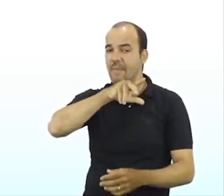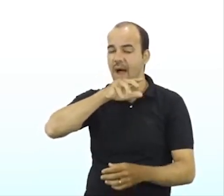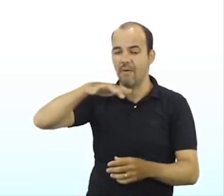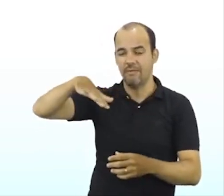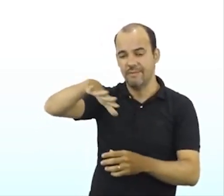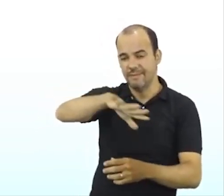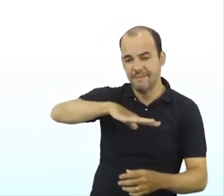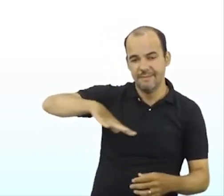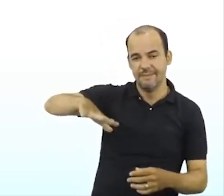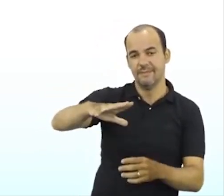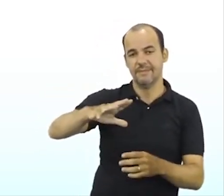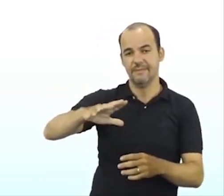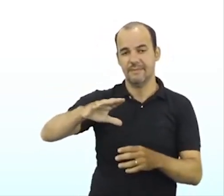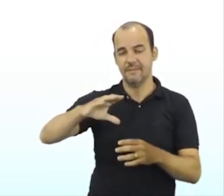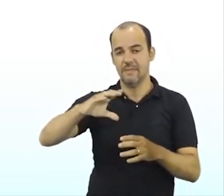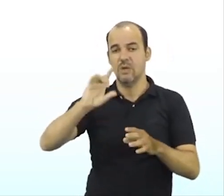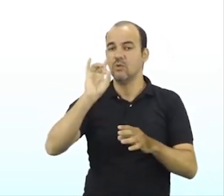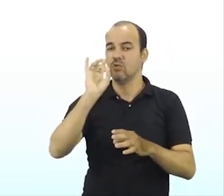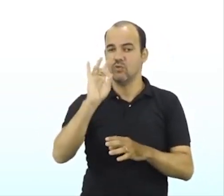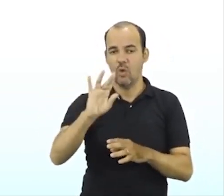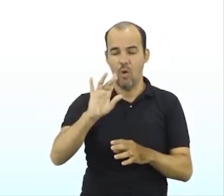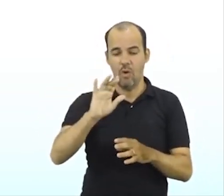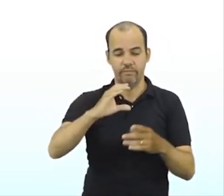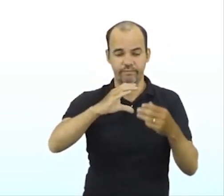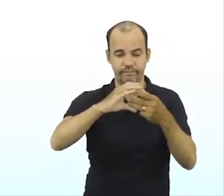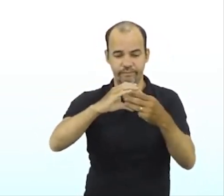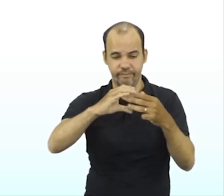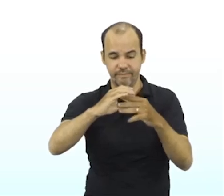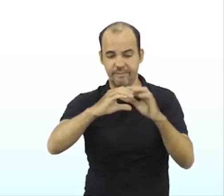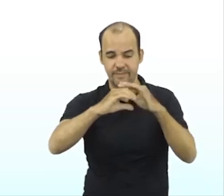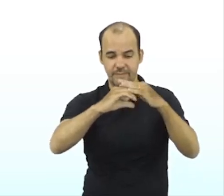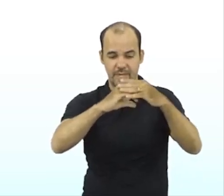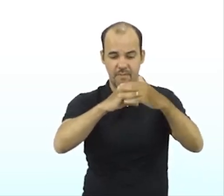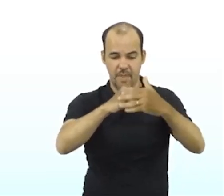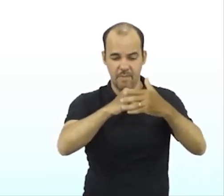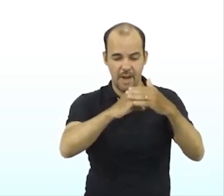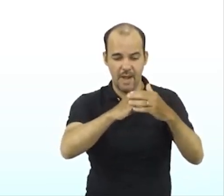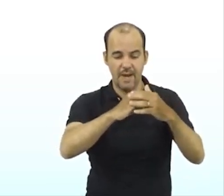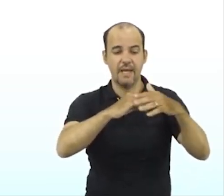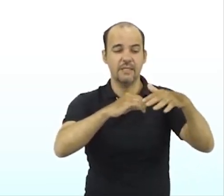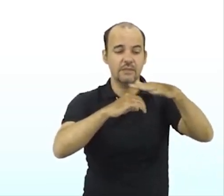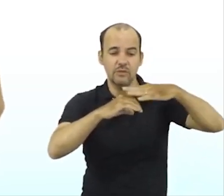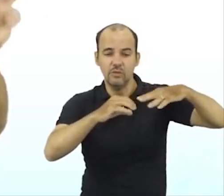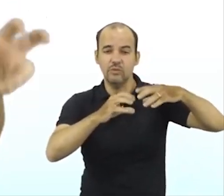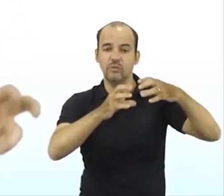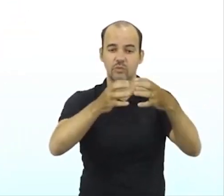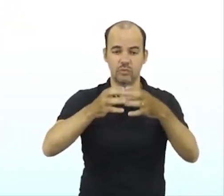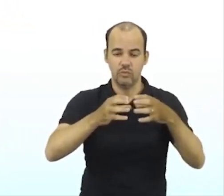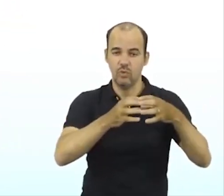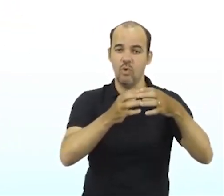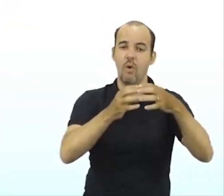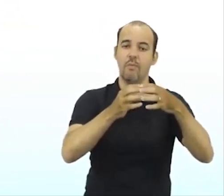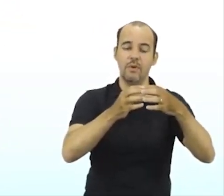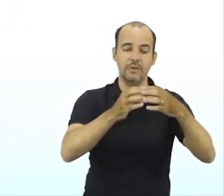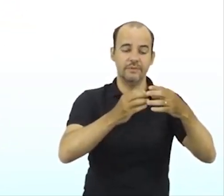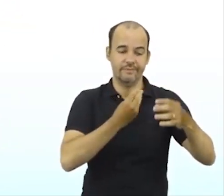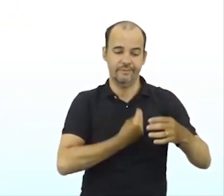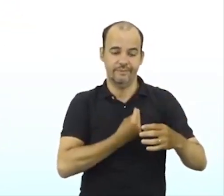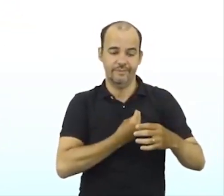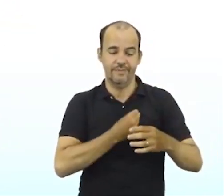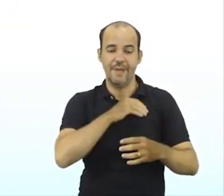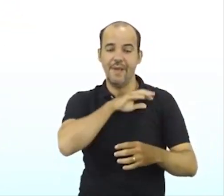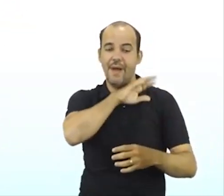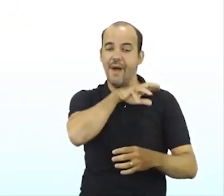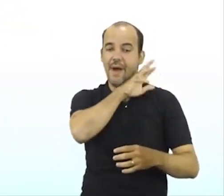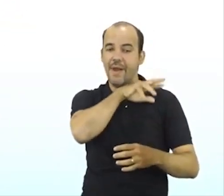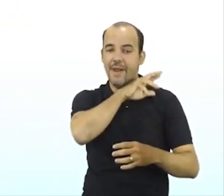só tem na membrana, presta atenção, na membrana das células animais. Eu